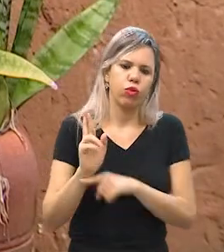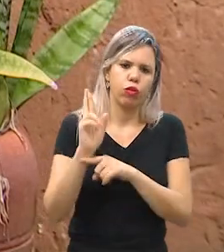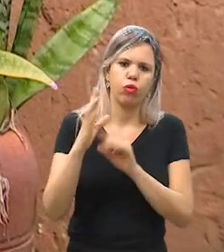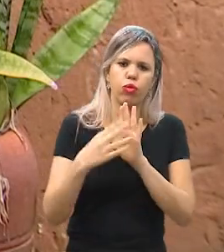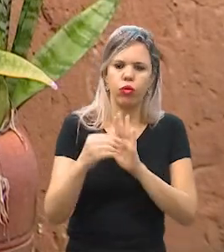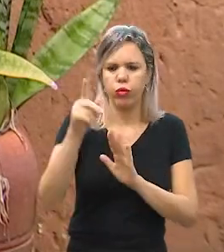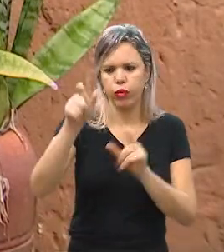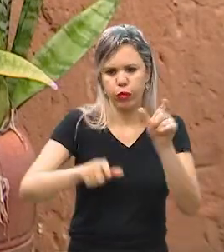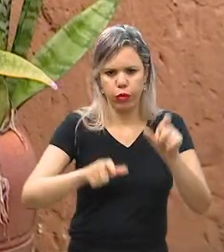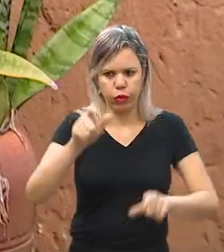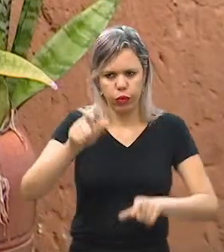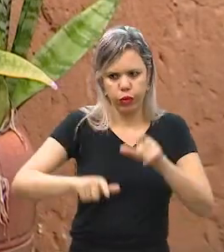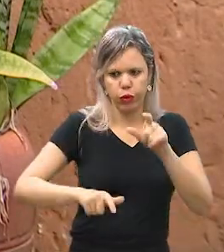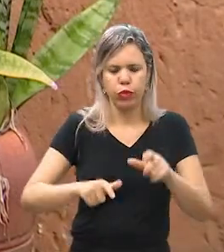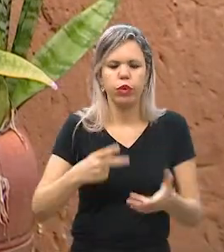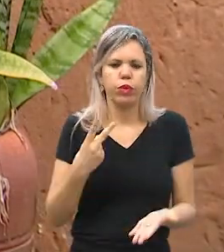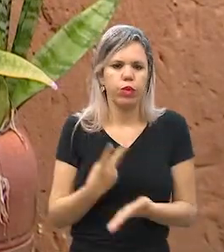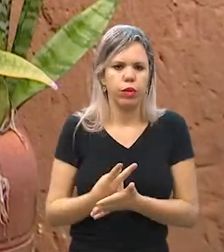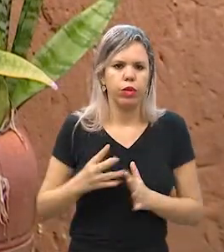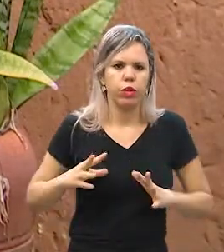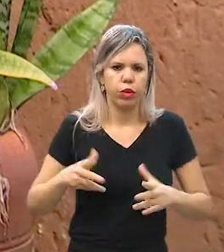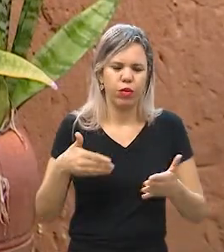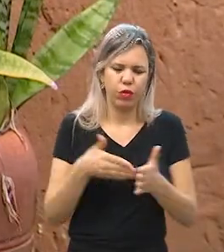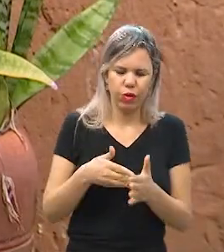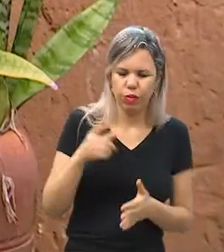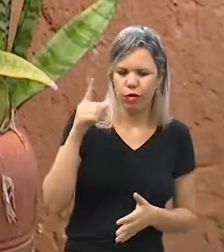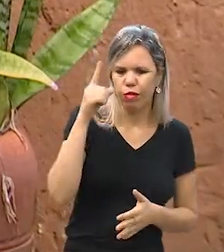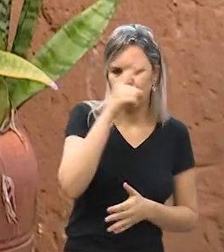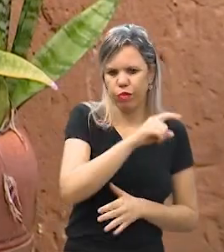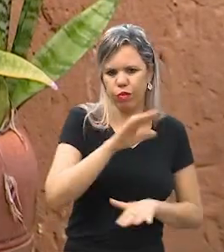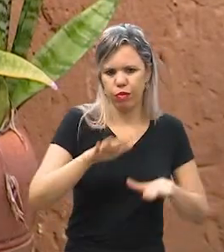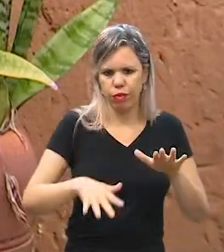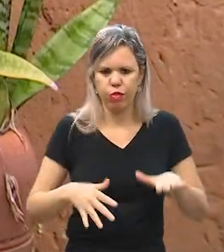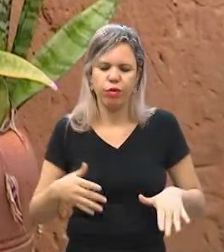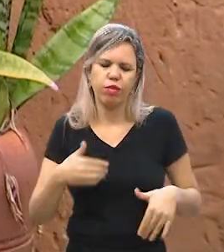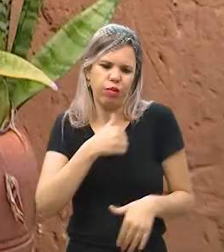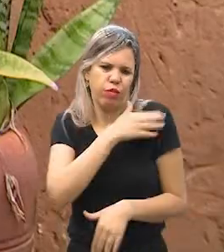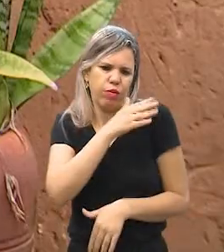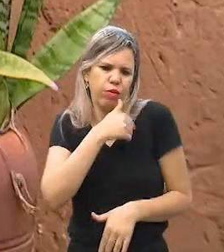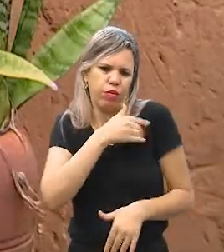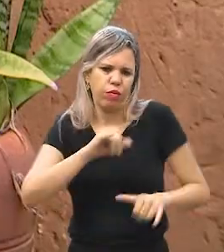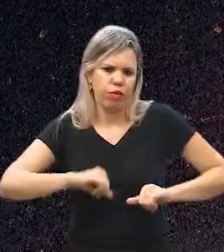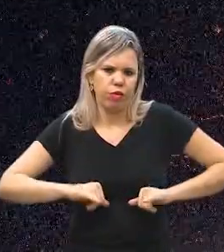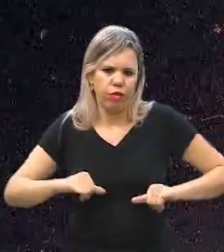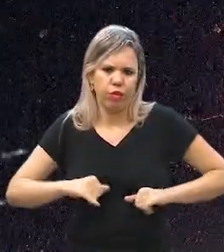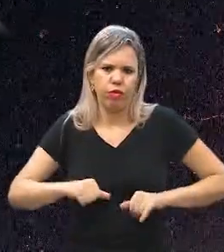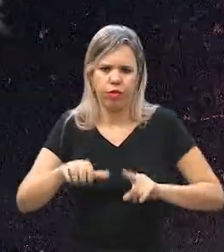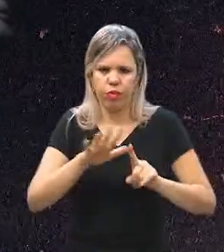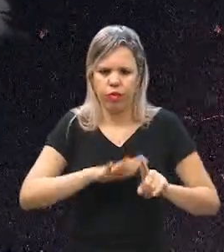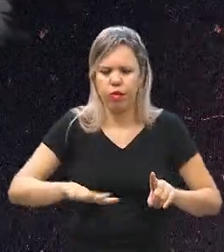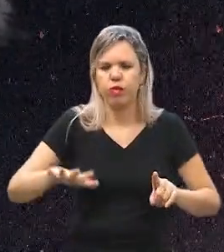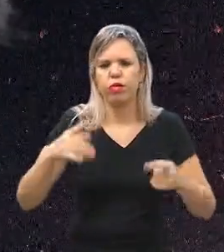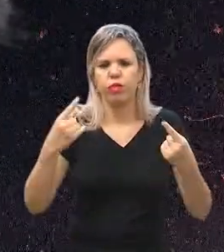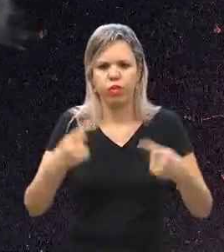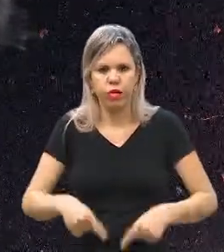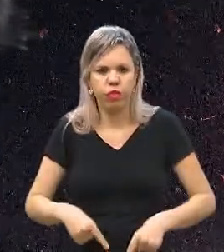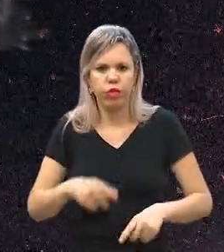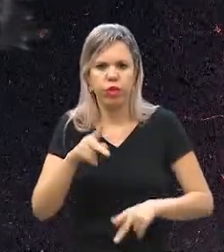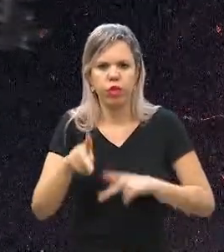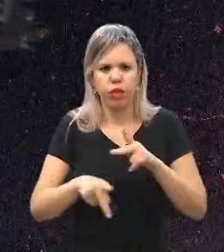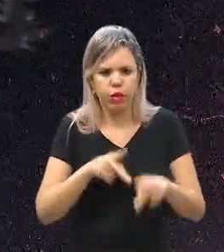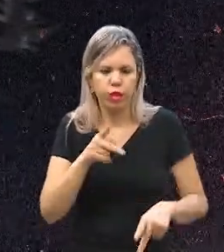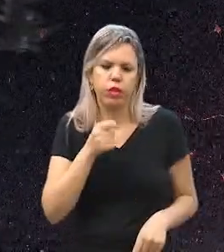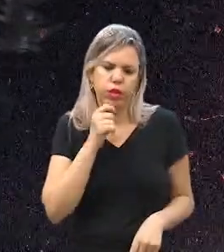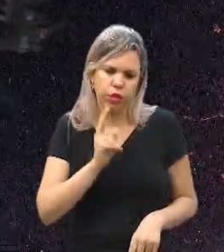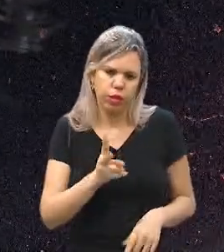de pessoas que mesmo com todas as dificuldades, com todo o preconceito, com a sociedade contra, essas pessoas